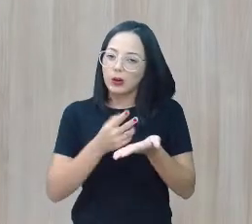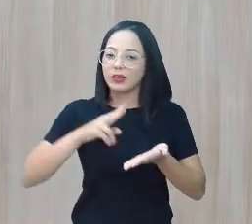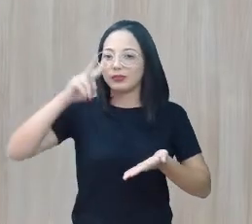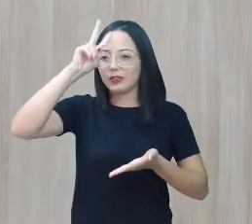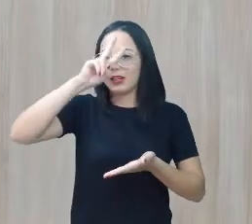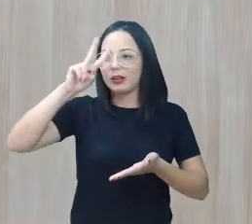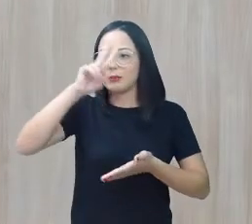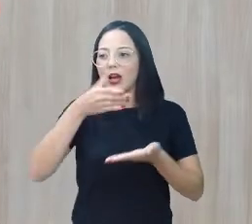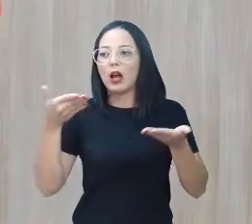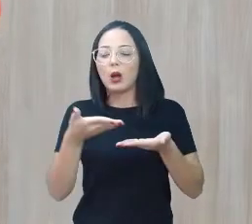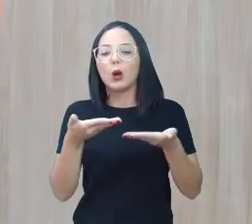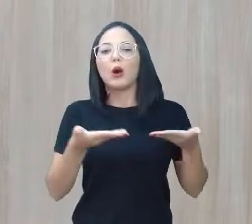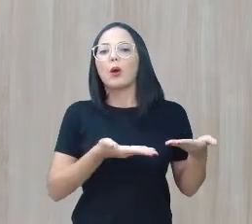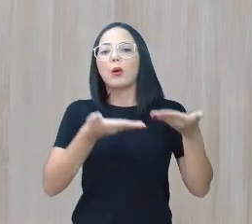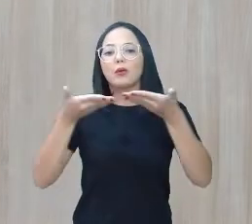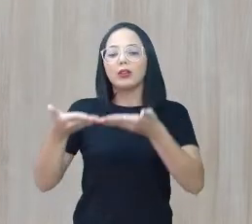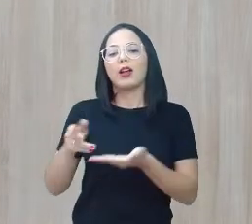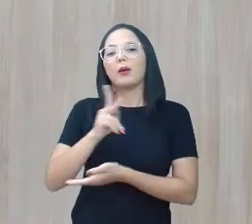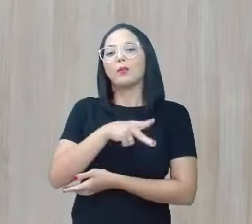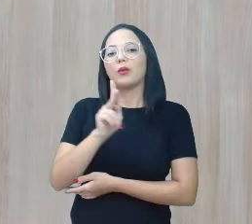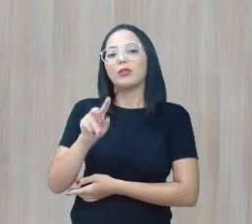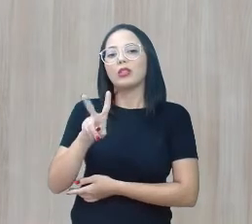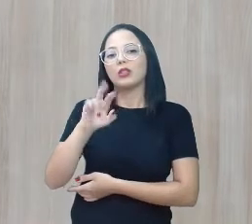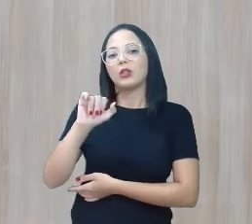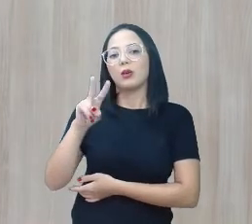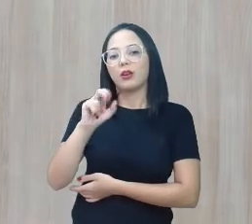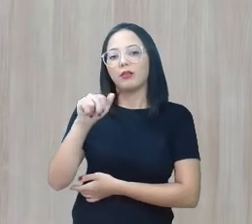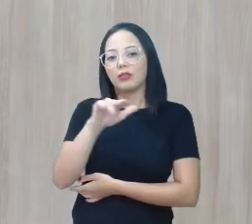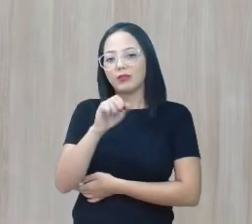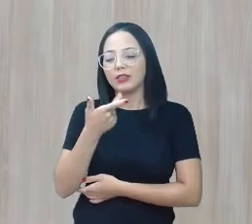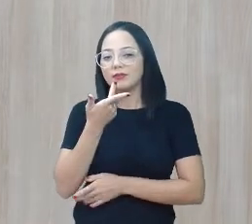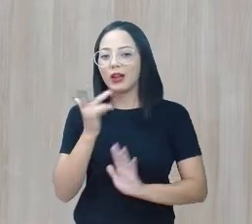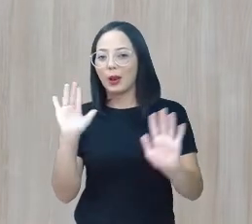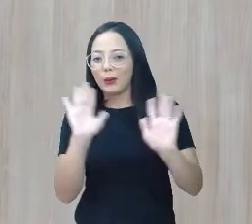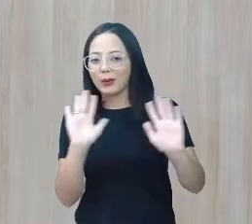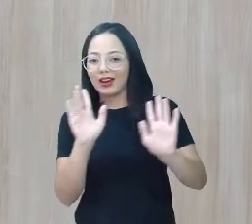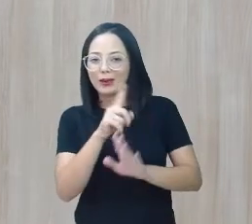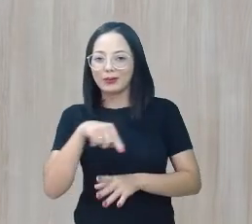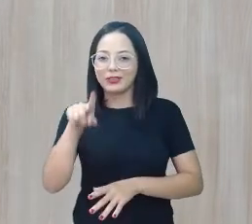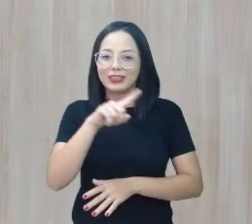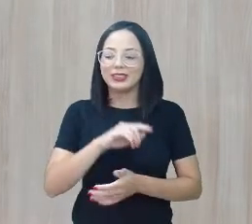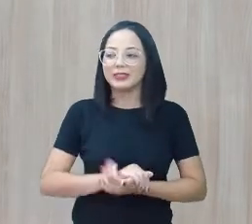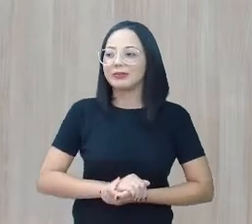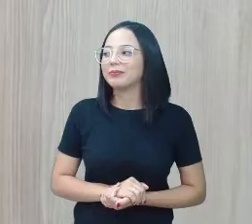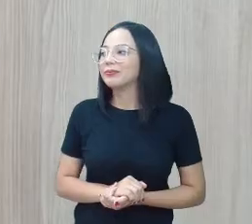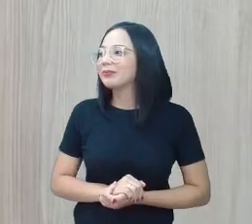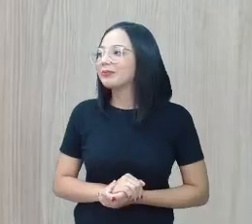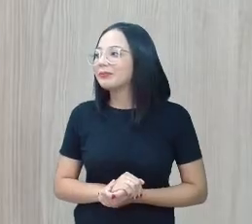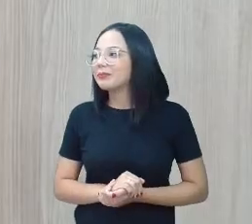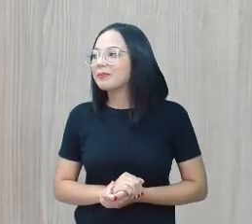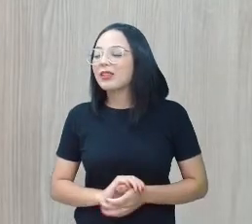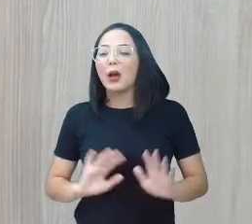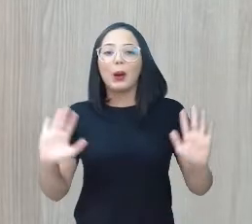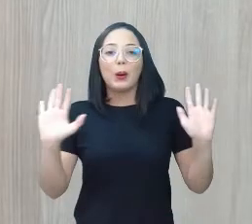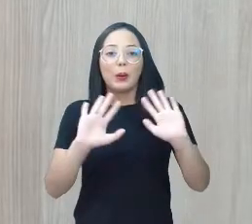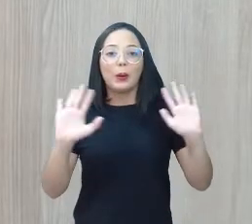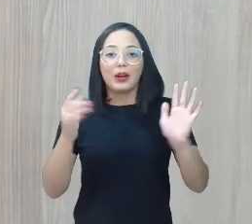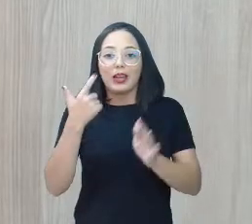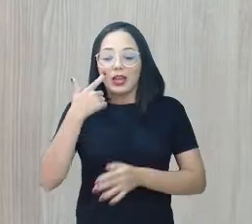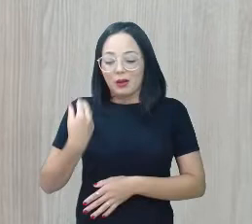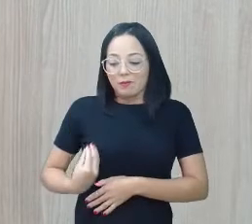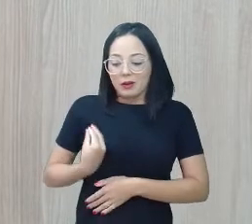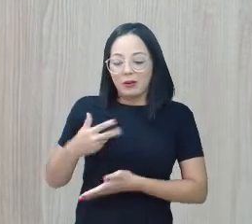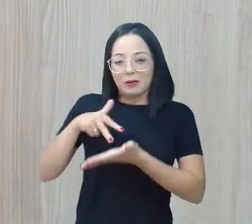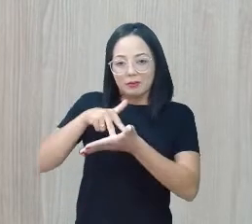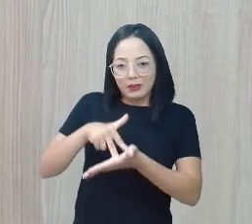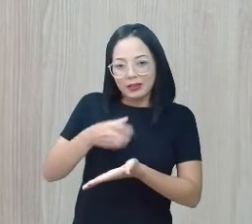tá? Vou passar para a professora Viviane dar aquele alô para vocês. Oi, gente, eu tô aqui já. Sejam